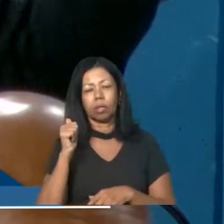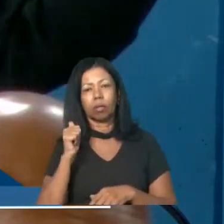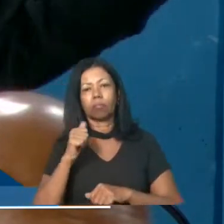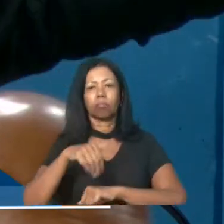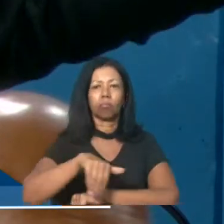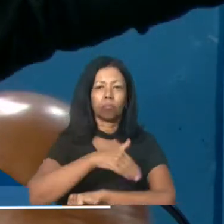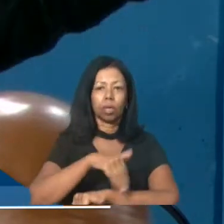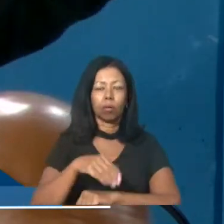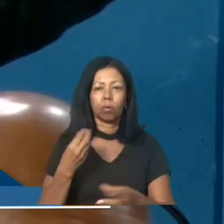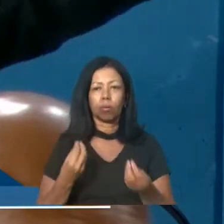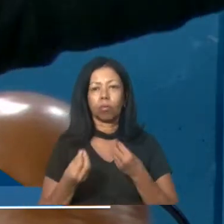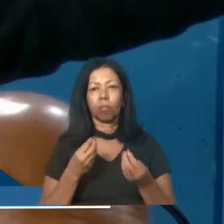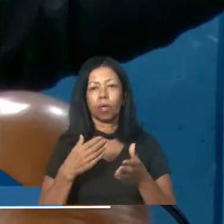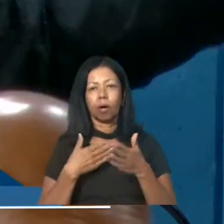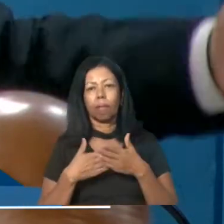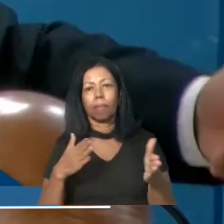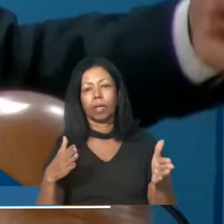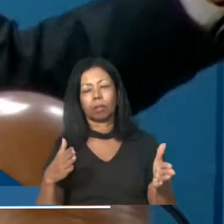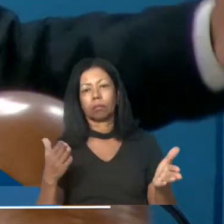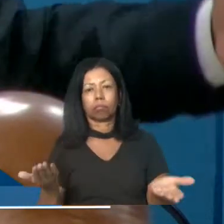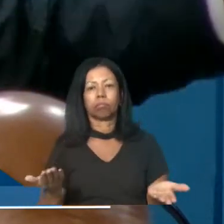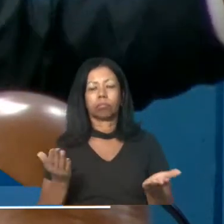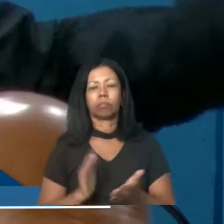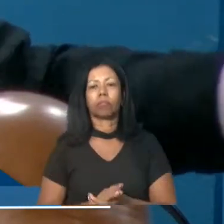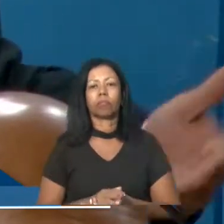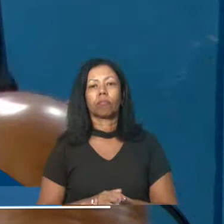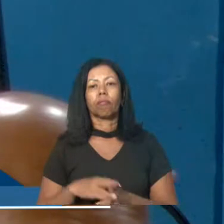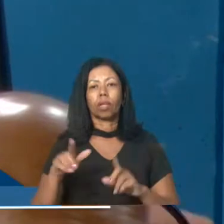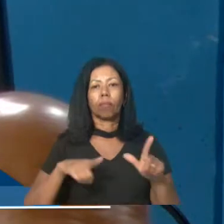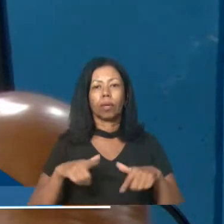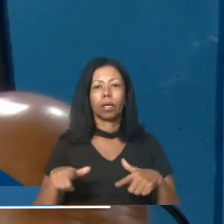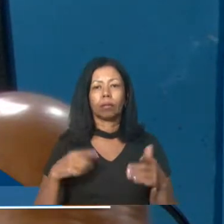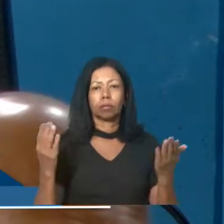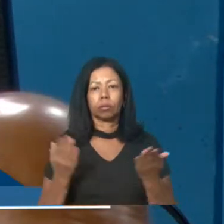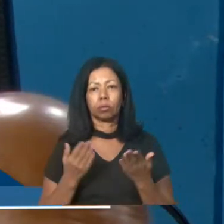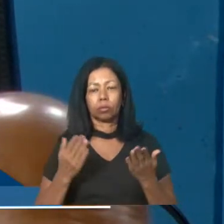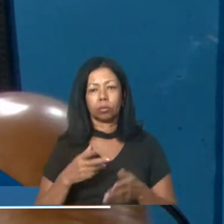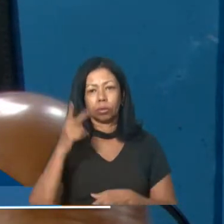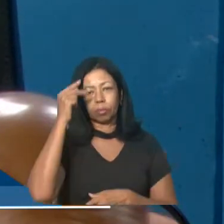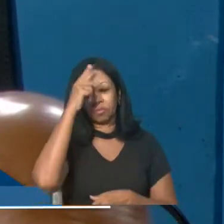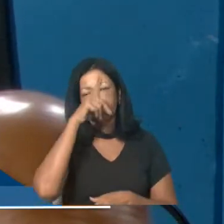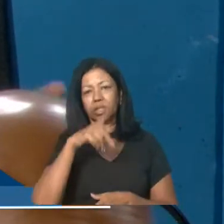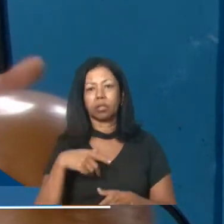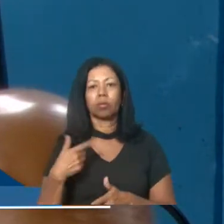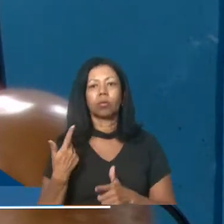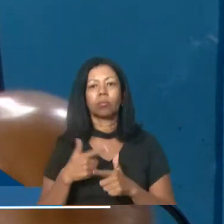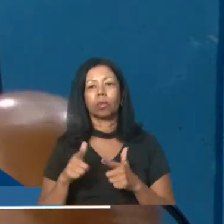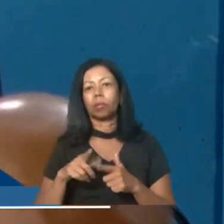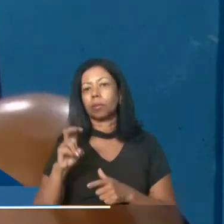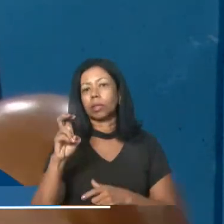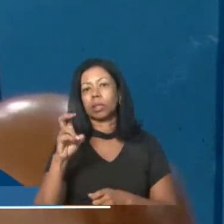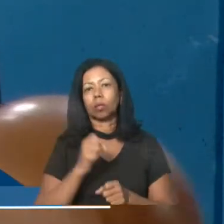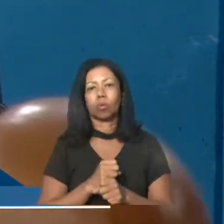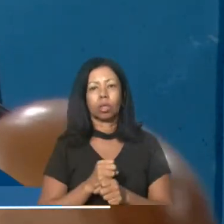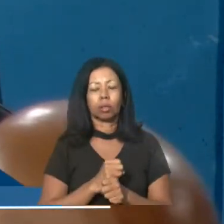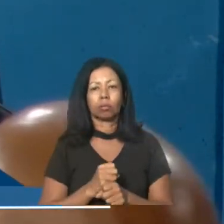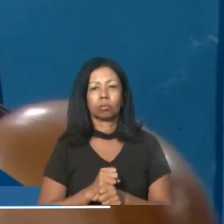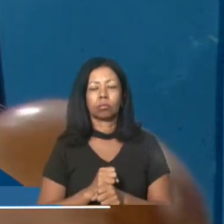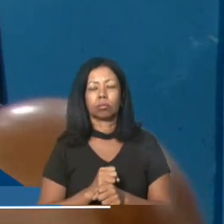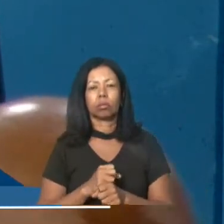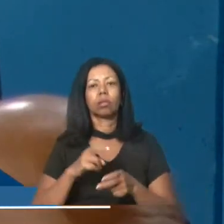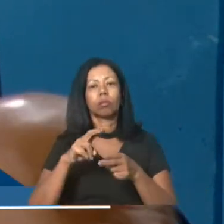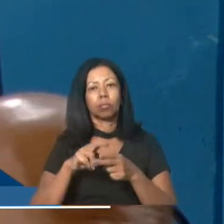Este mandato do prefeito da cidade, do atual prefeito da cidade, foi um prejuízo de 5 anos. E por isso, a minha restrição no